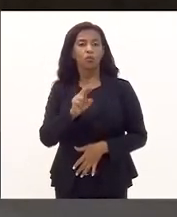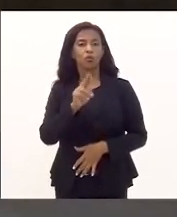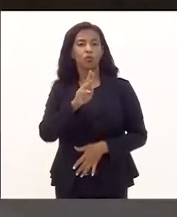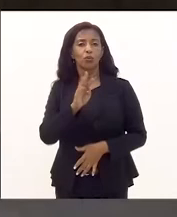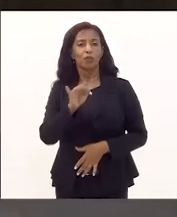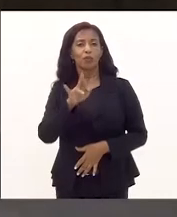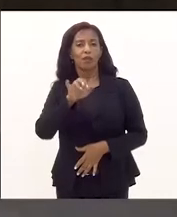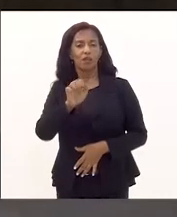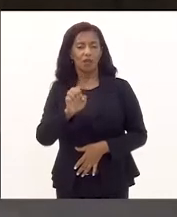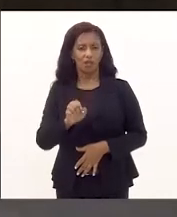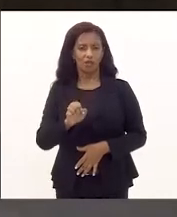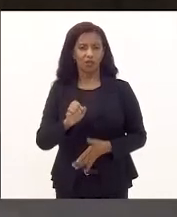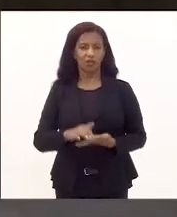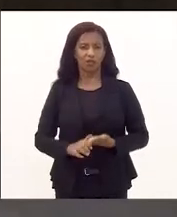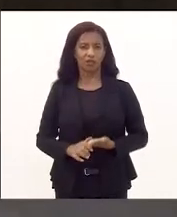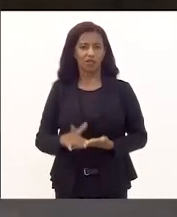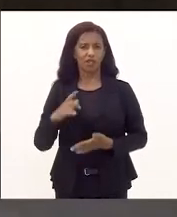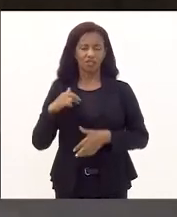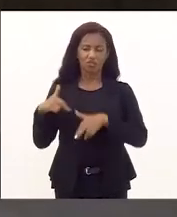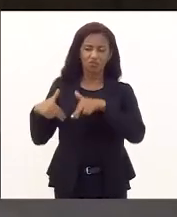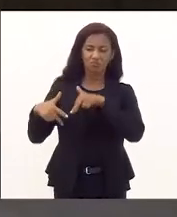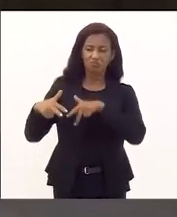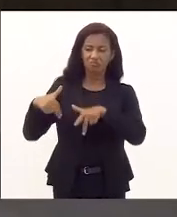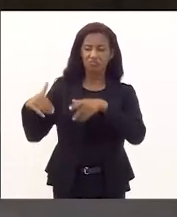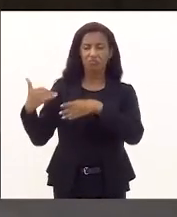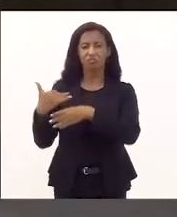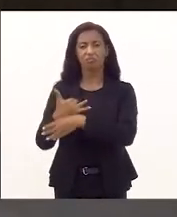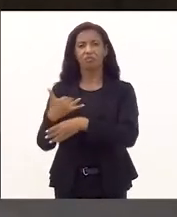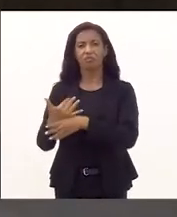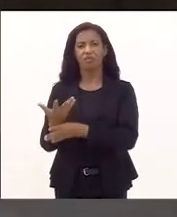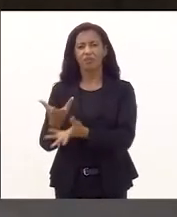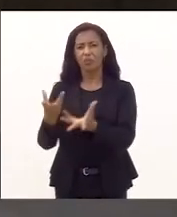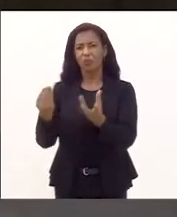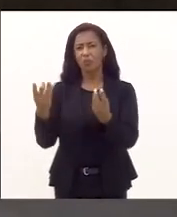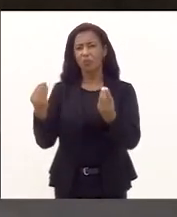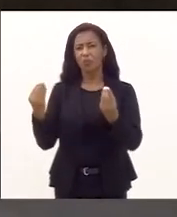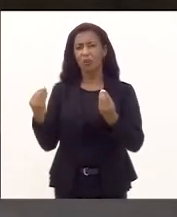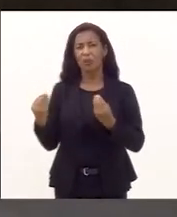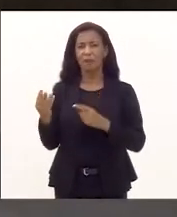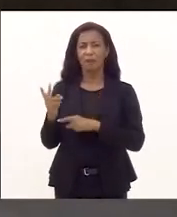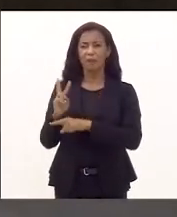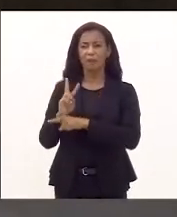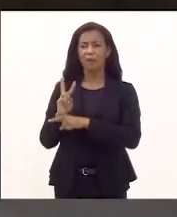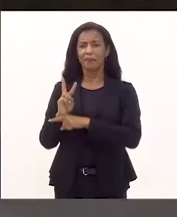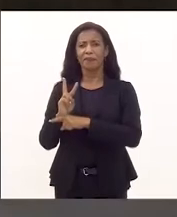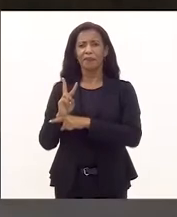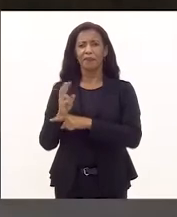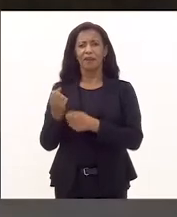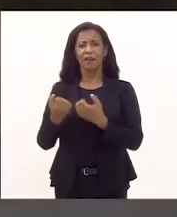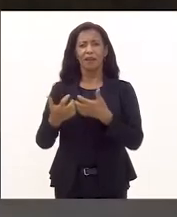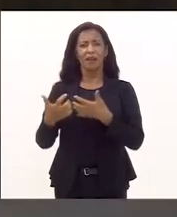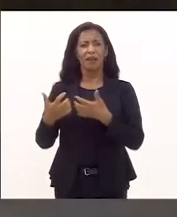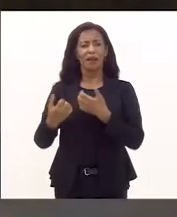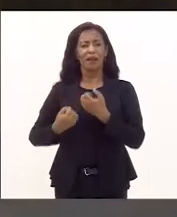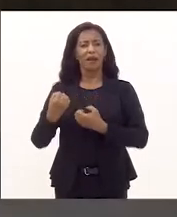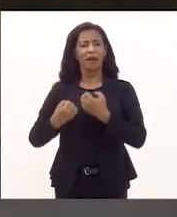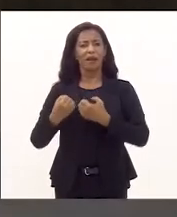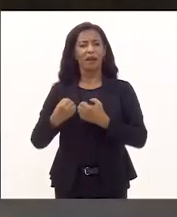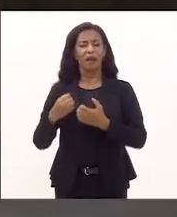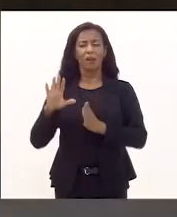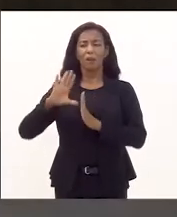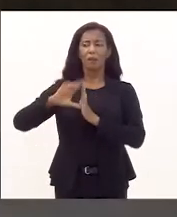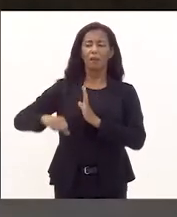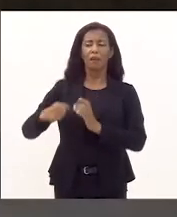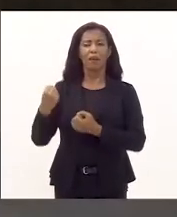Bernardo. A gente anda pela cidade, está cheia de blitz, para tirar